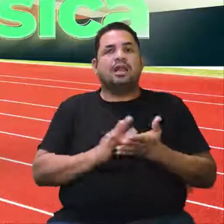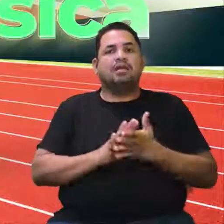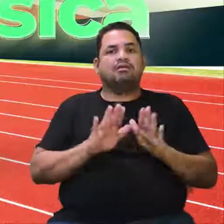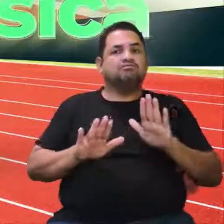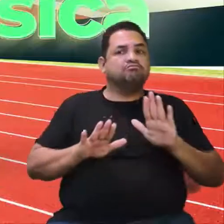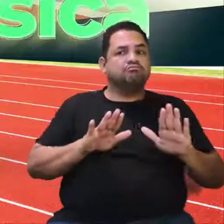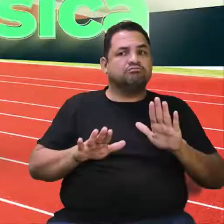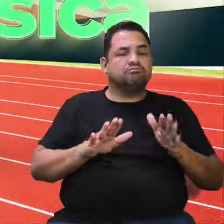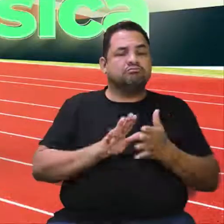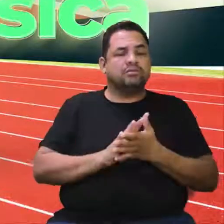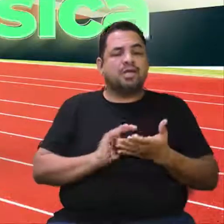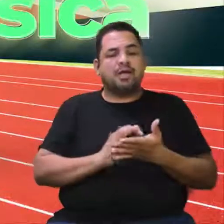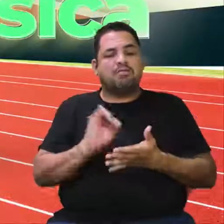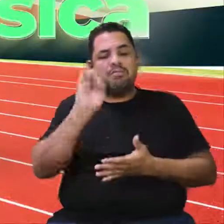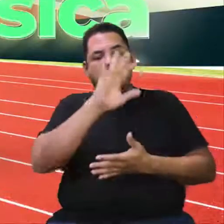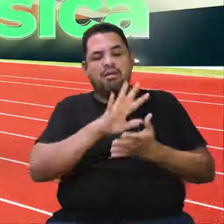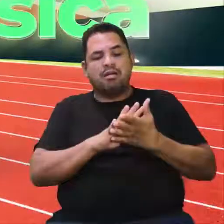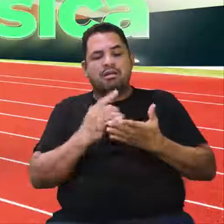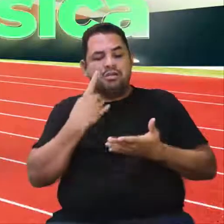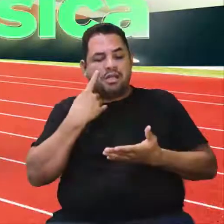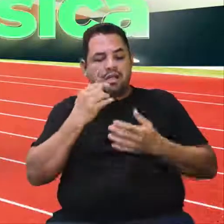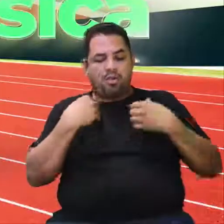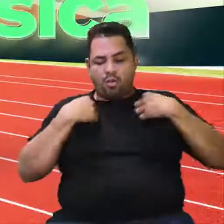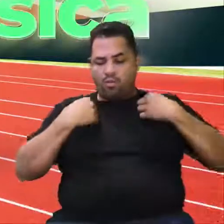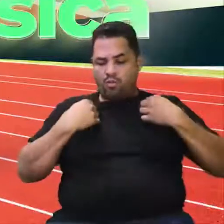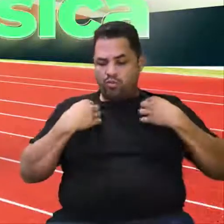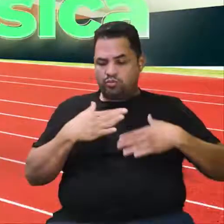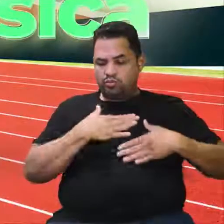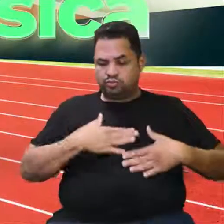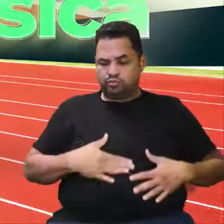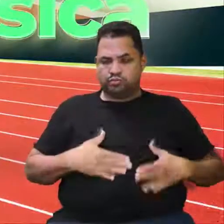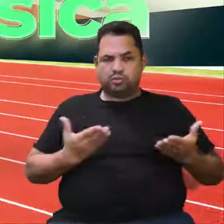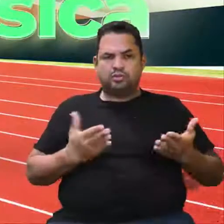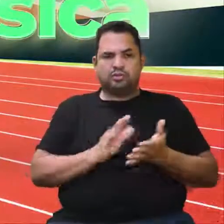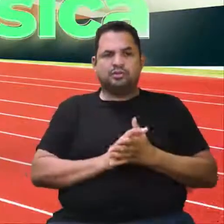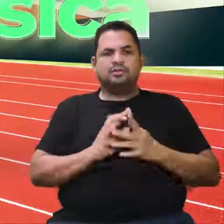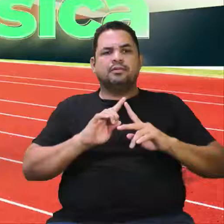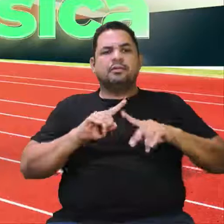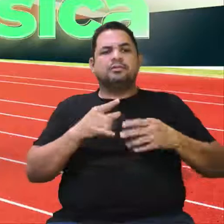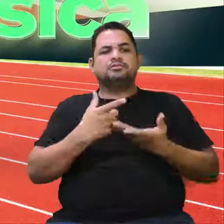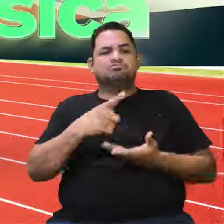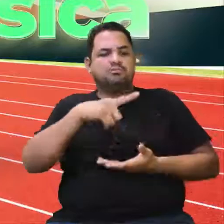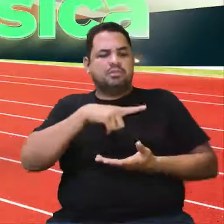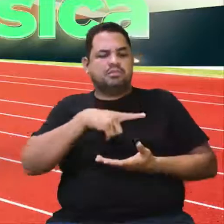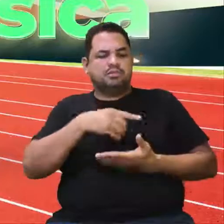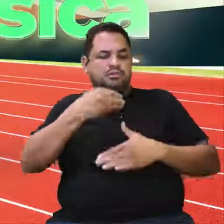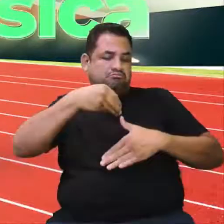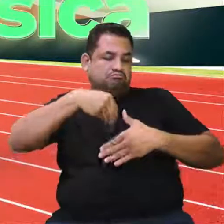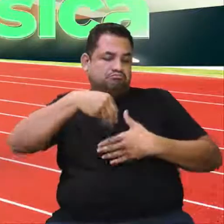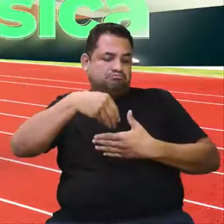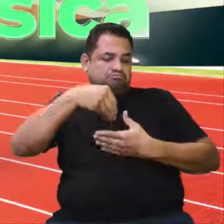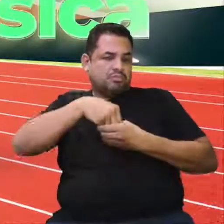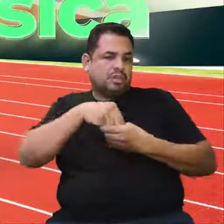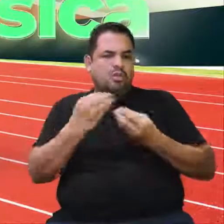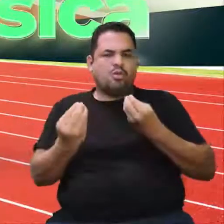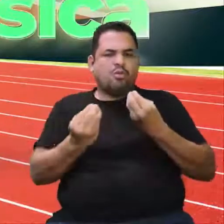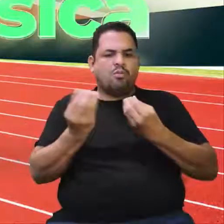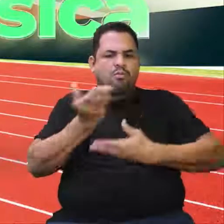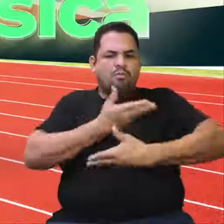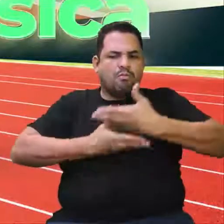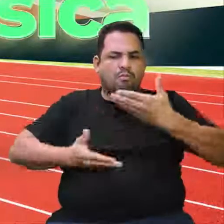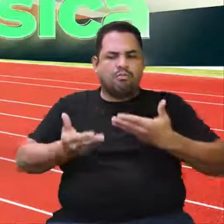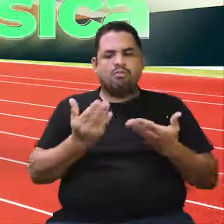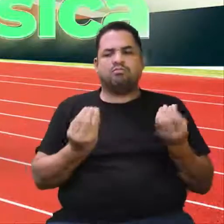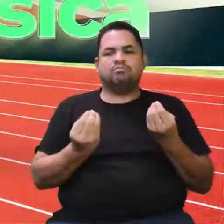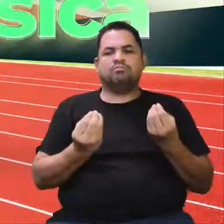a embalagem, não é o que eu vesto, Exato. não é o que eu utilizo por fora, mas é o que eu tenho internamente. Então, como é que eu me